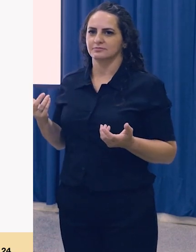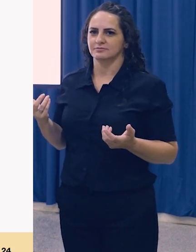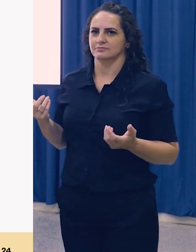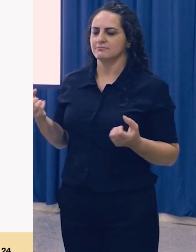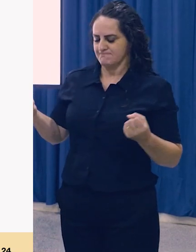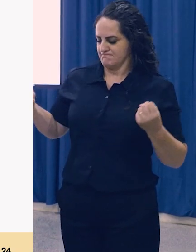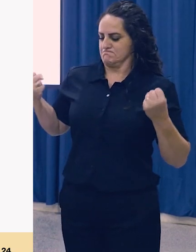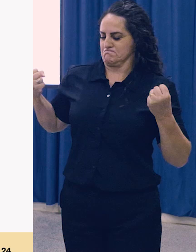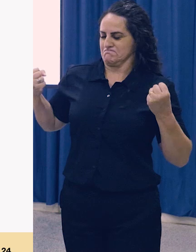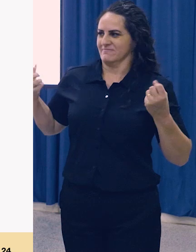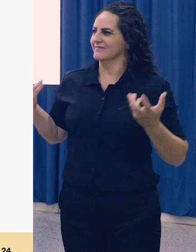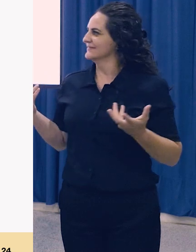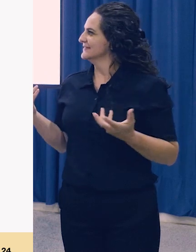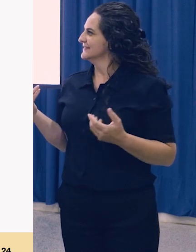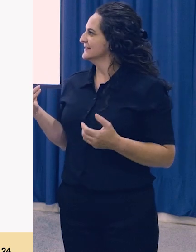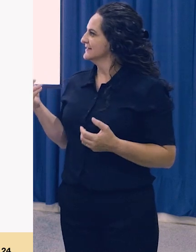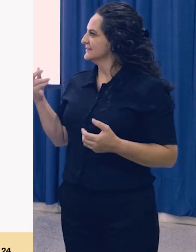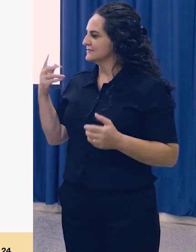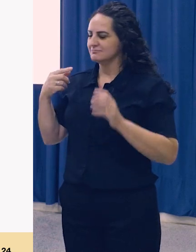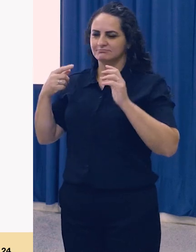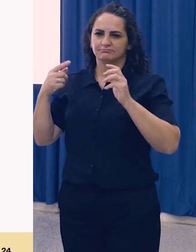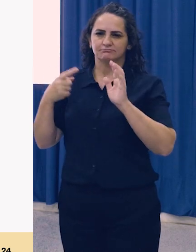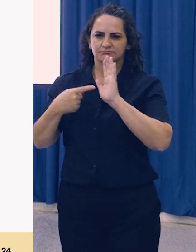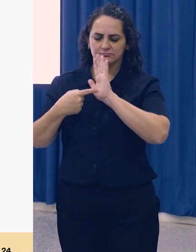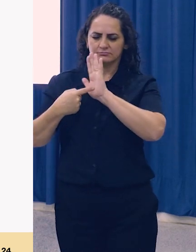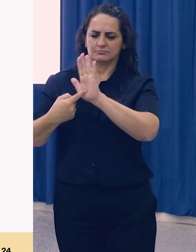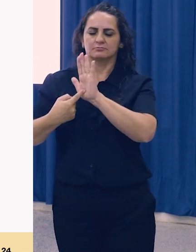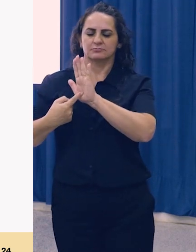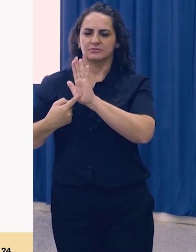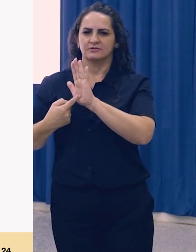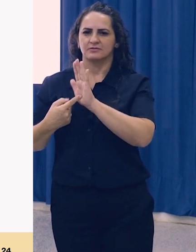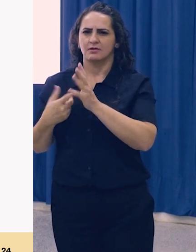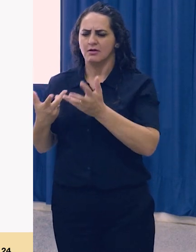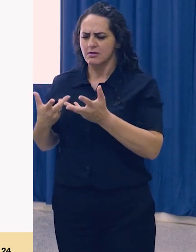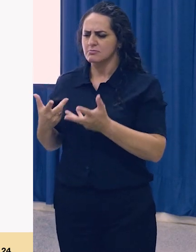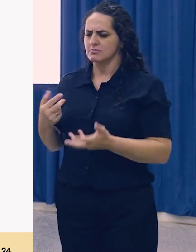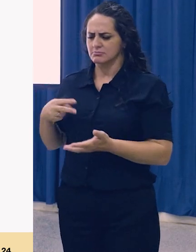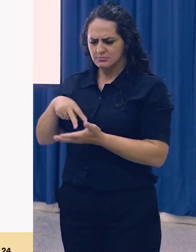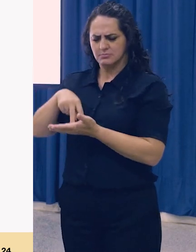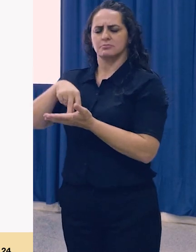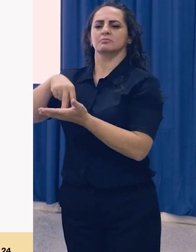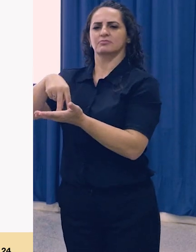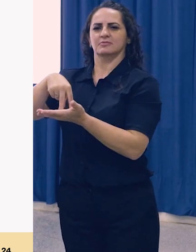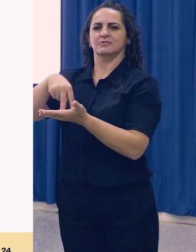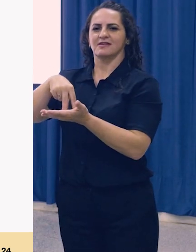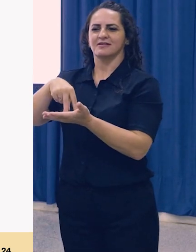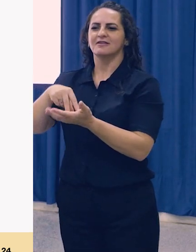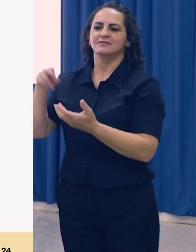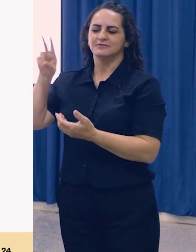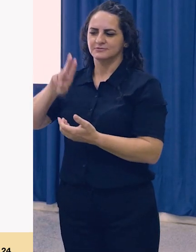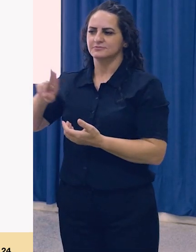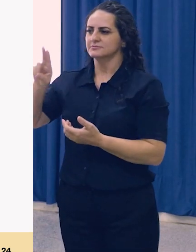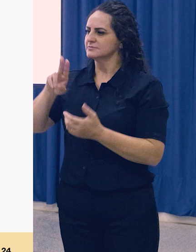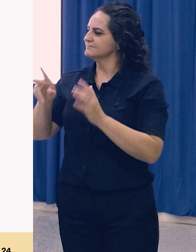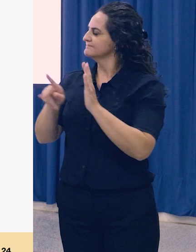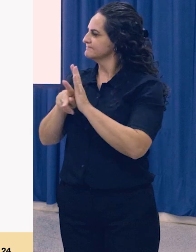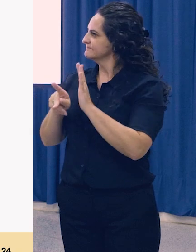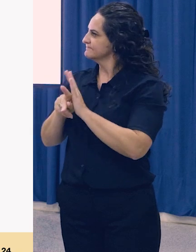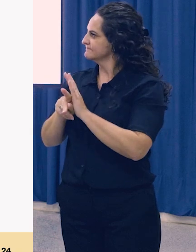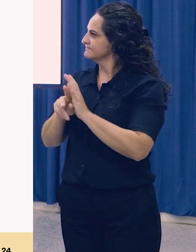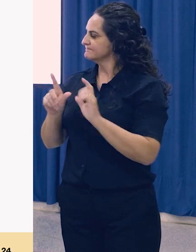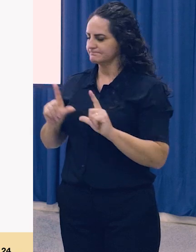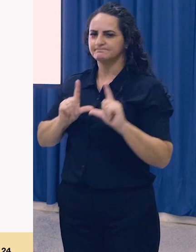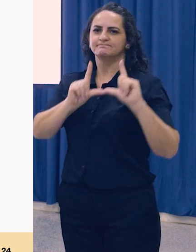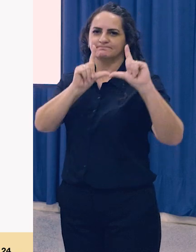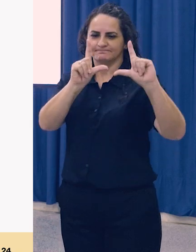fodão, assim, mostrando como ele, domina o mundo e tal. Então, é muito utilizado esse tipo de pôster.